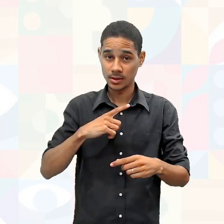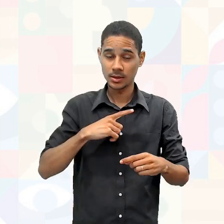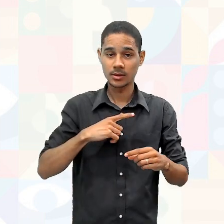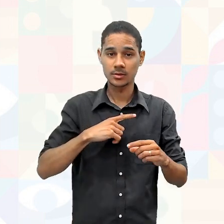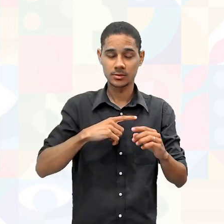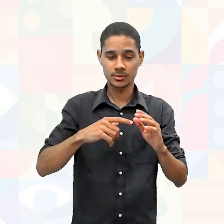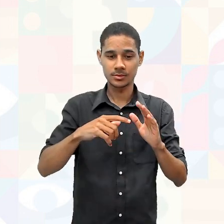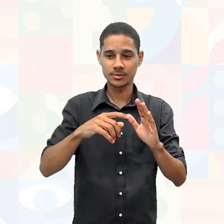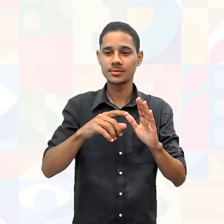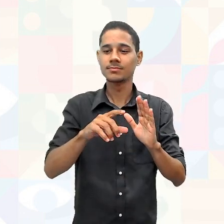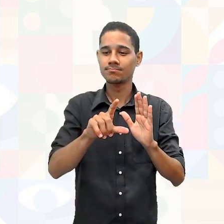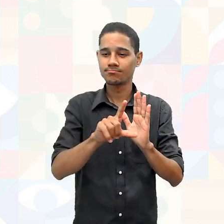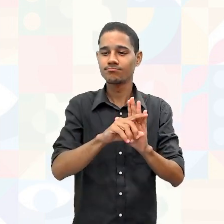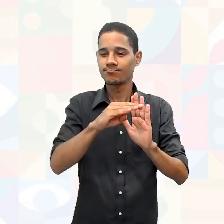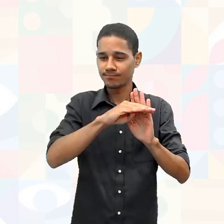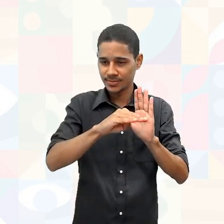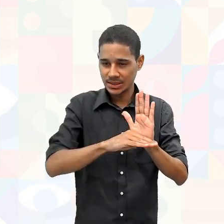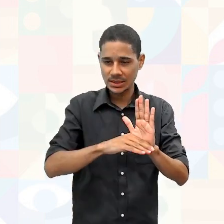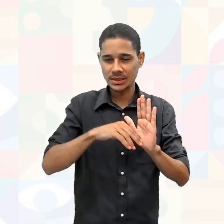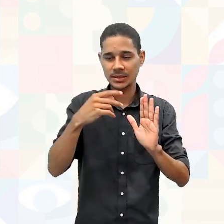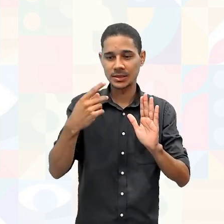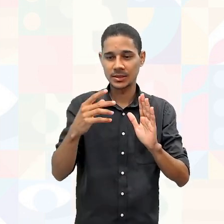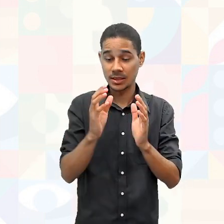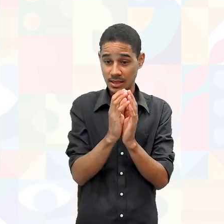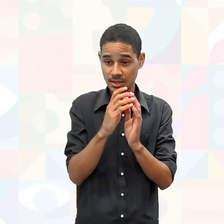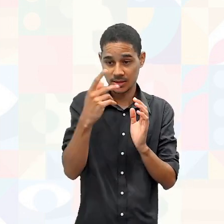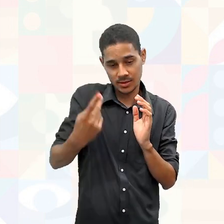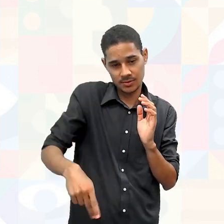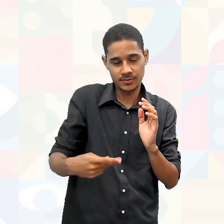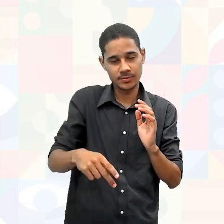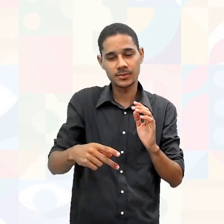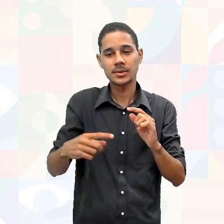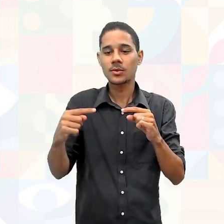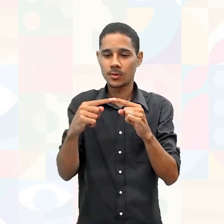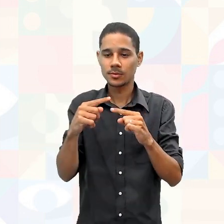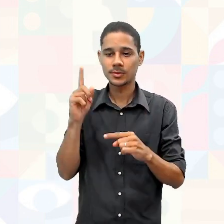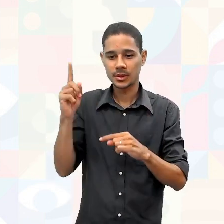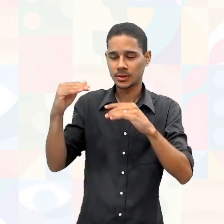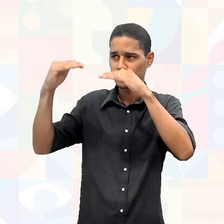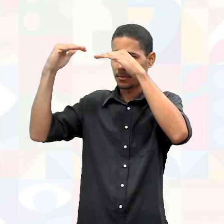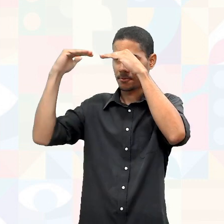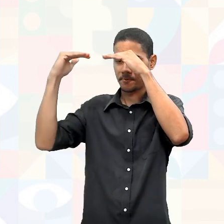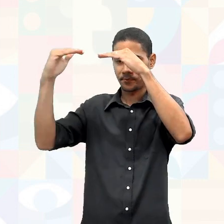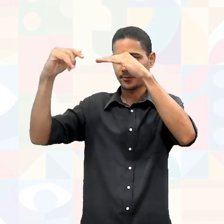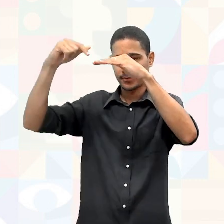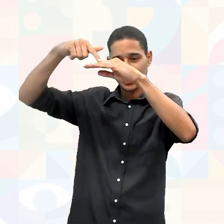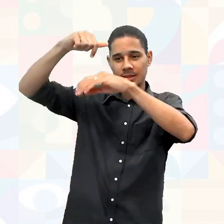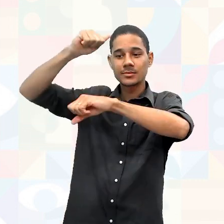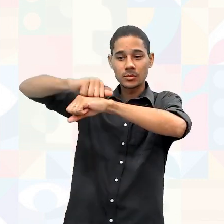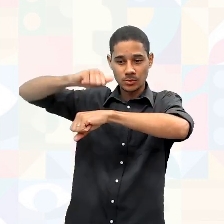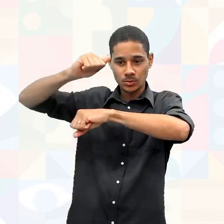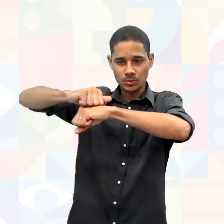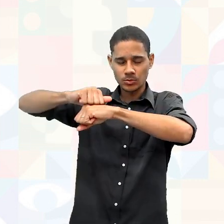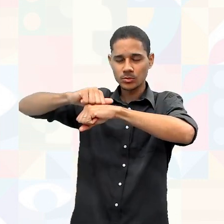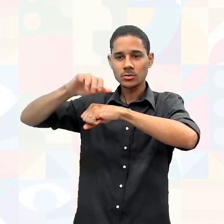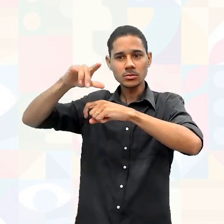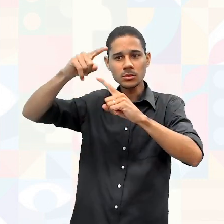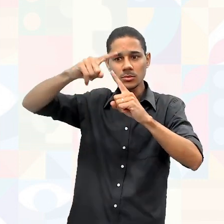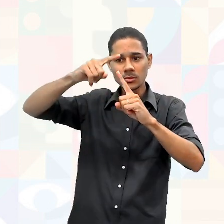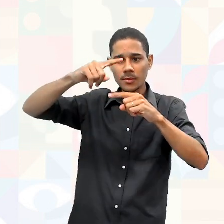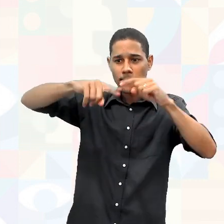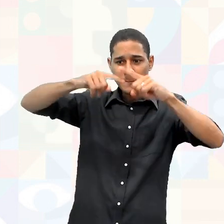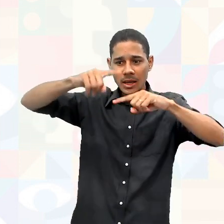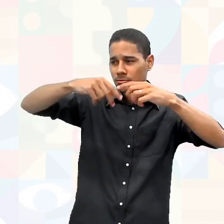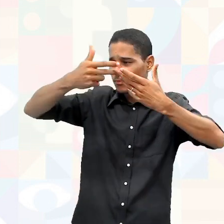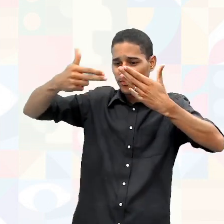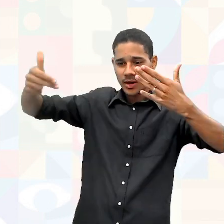recente no Recife sobre isso, onde você vai ver a base em concreto e uma série de materiais que você vai